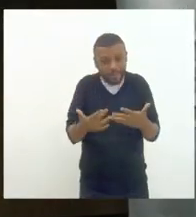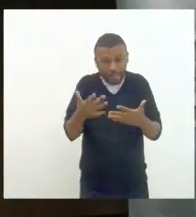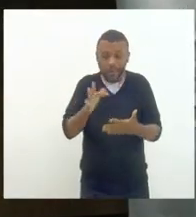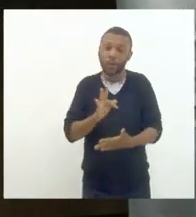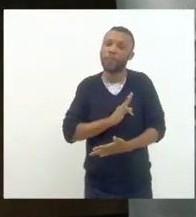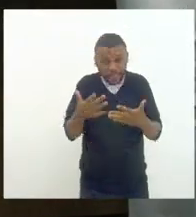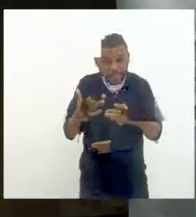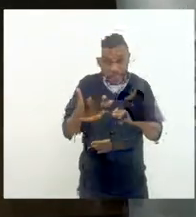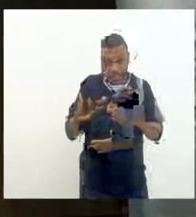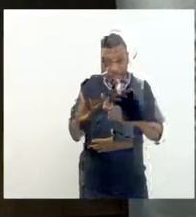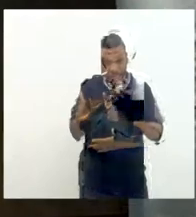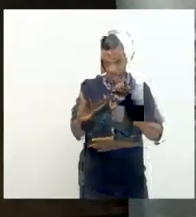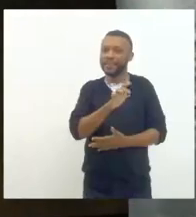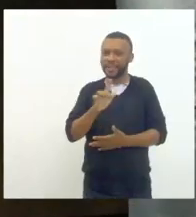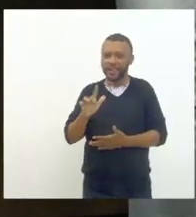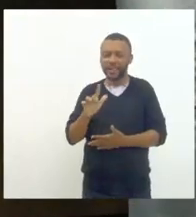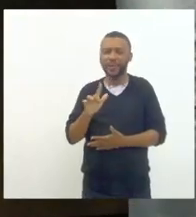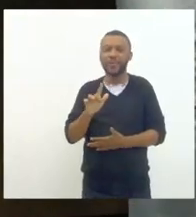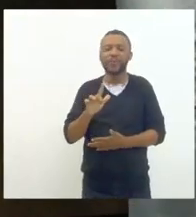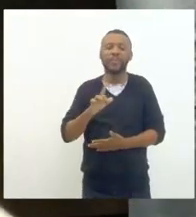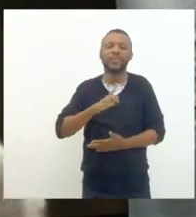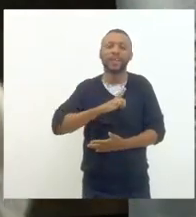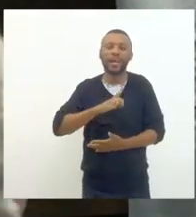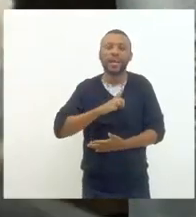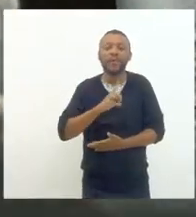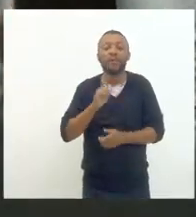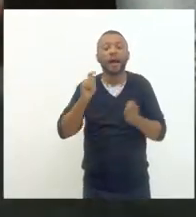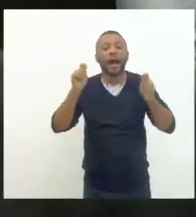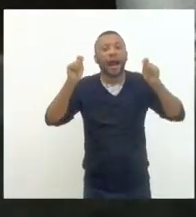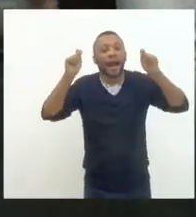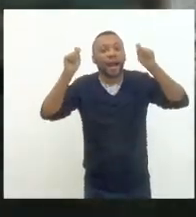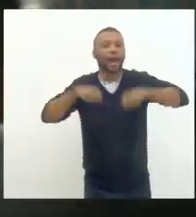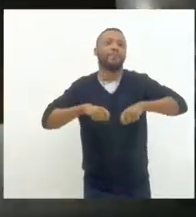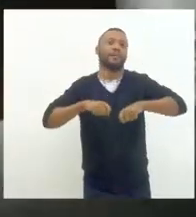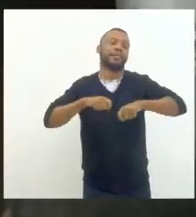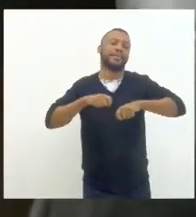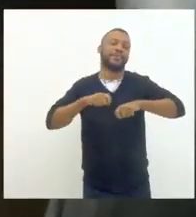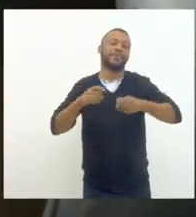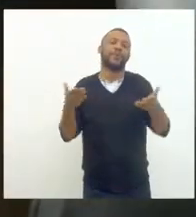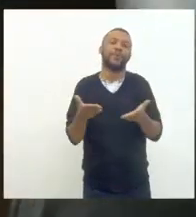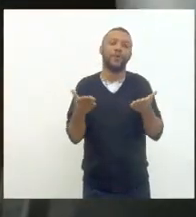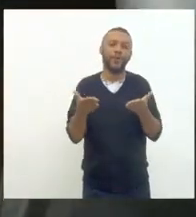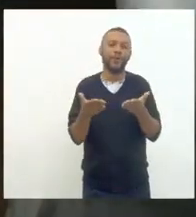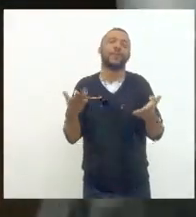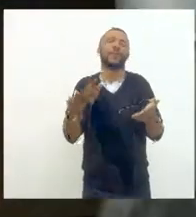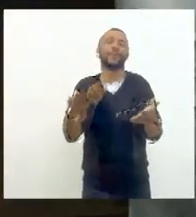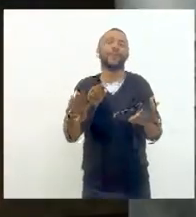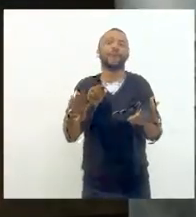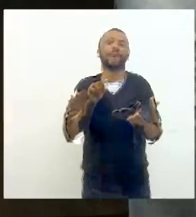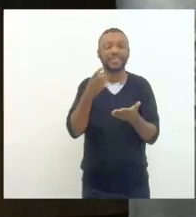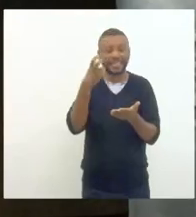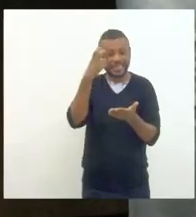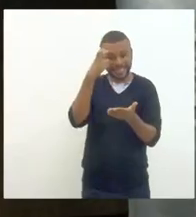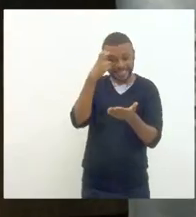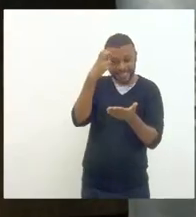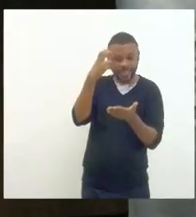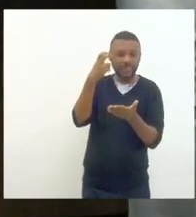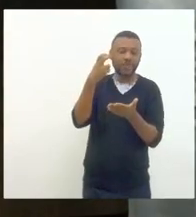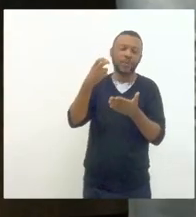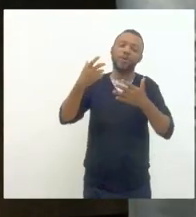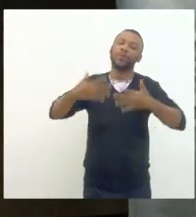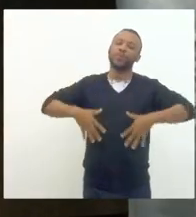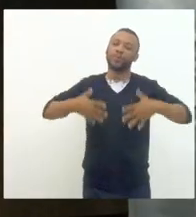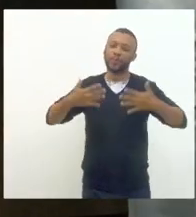penais têm uma capacidade hoje, não só na sua inteligência, mas